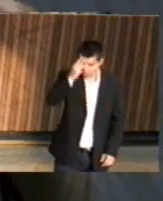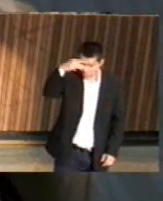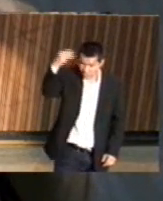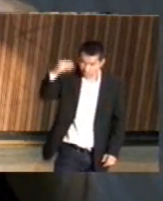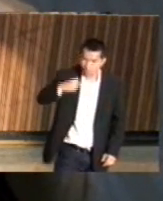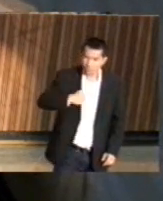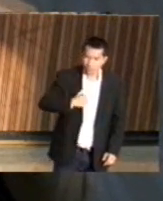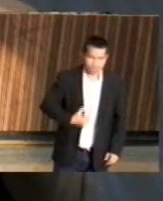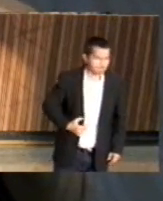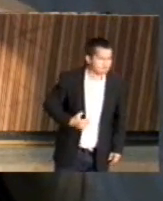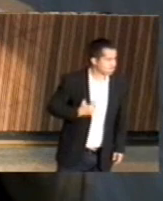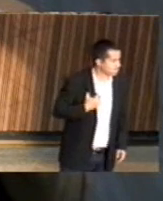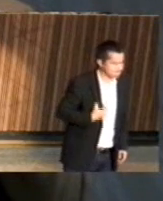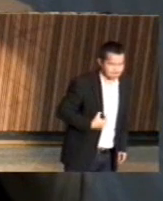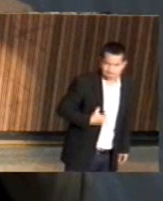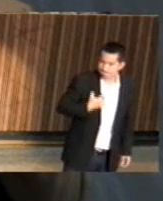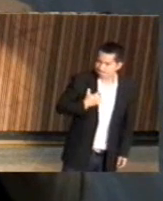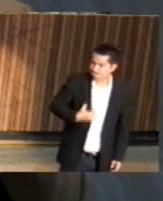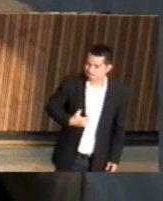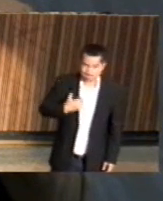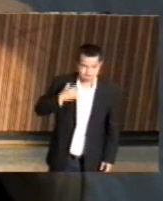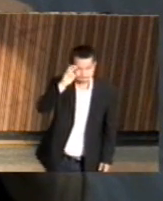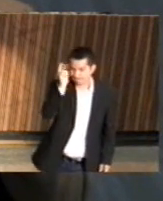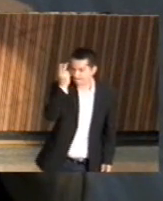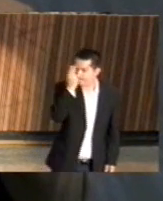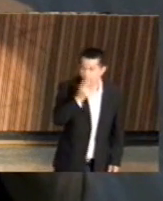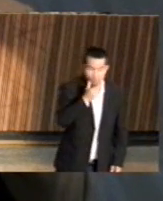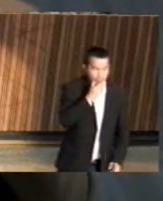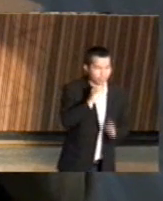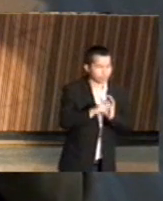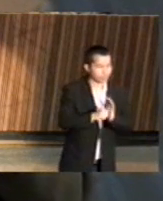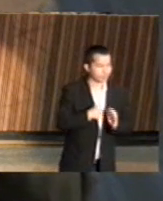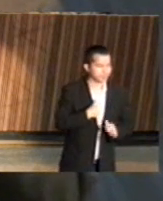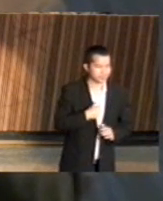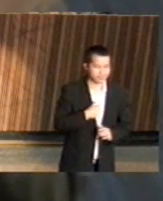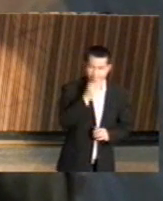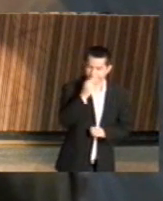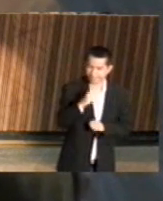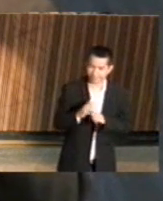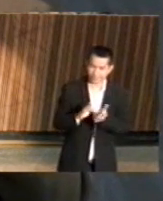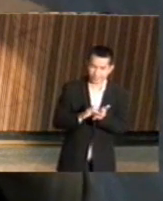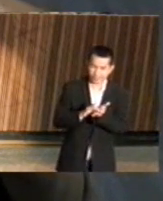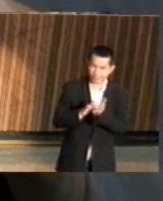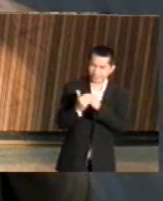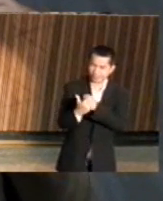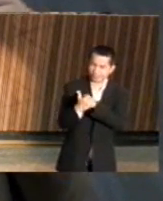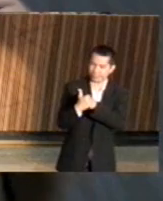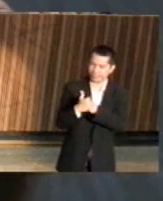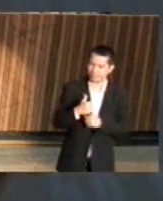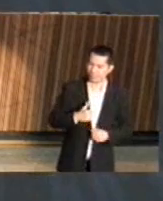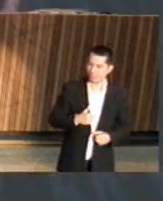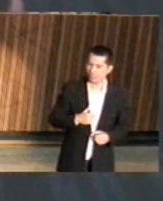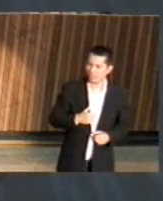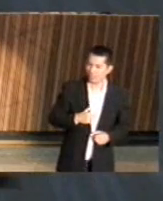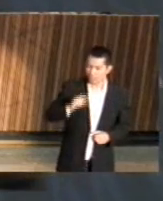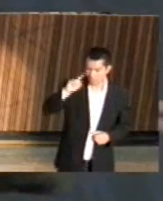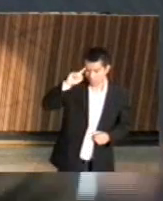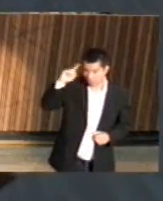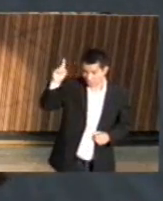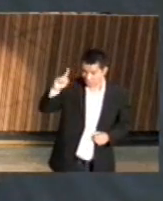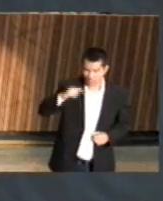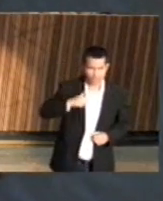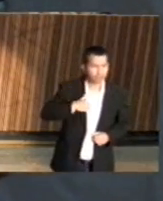qualquer coisa. Talvez você veio para cá brigado com o teu marido ou com a tua esposa.